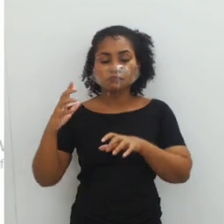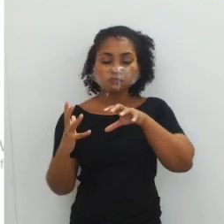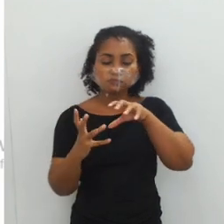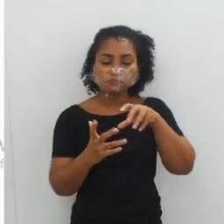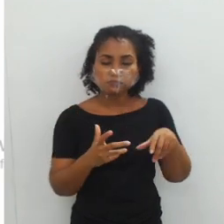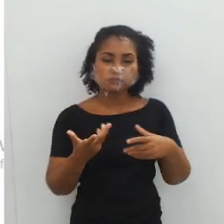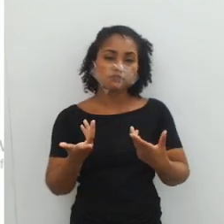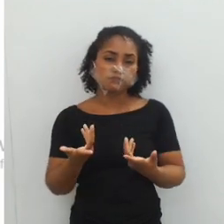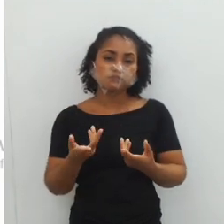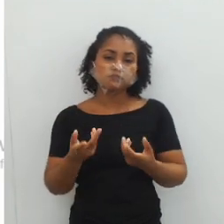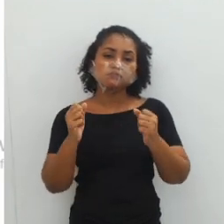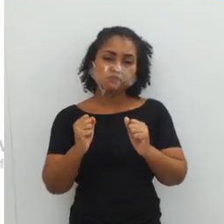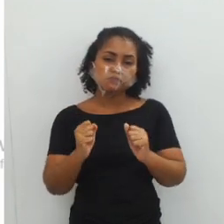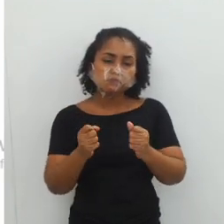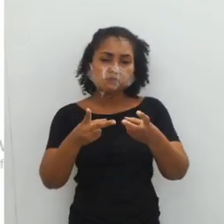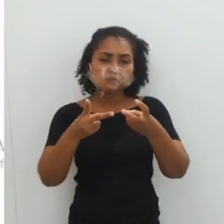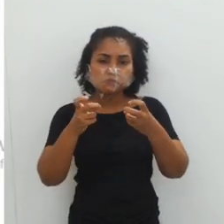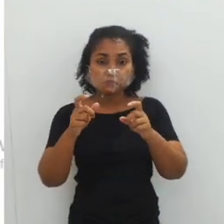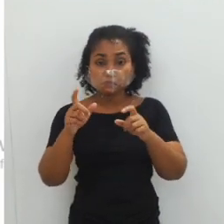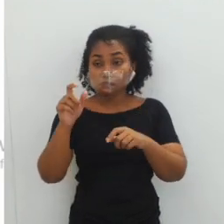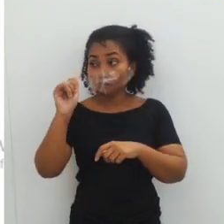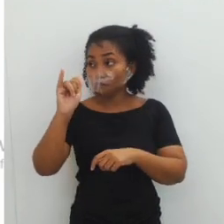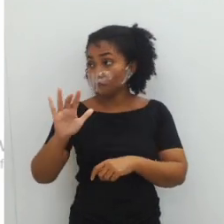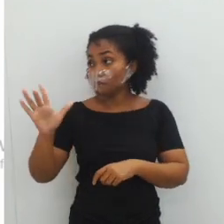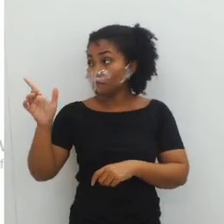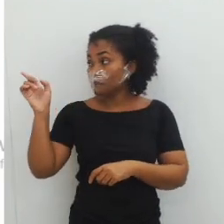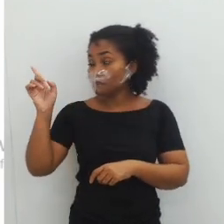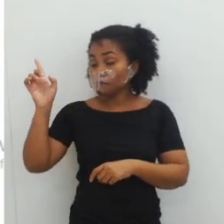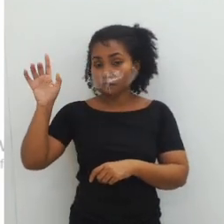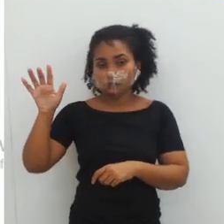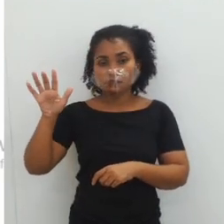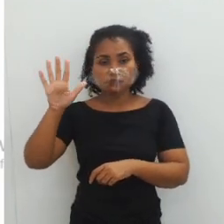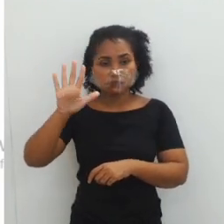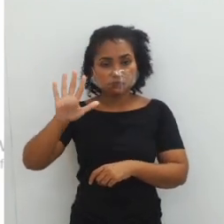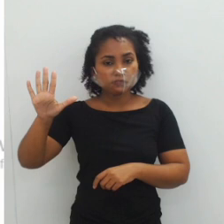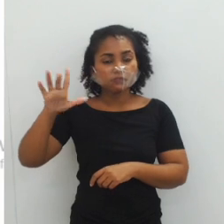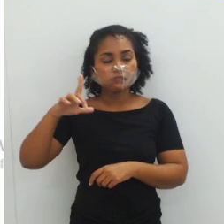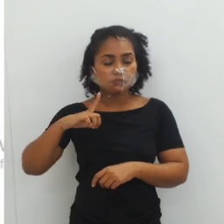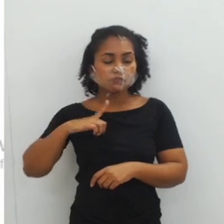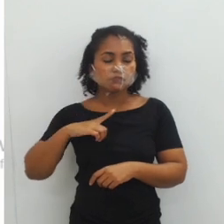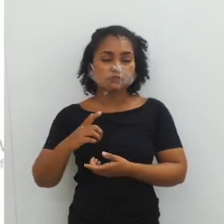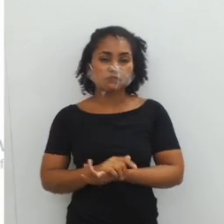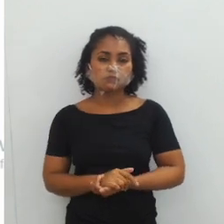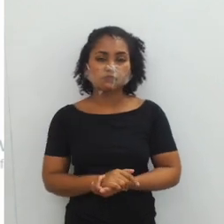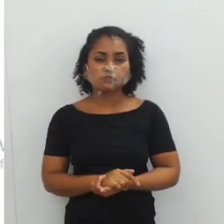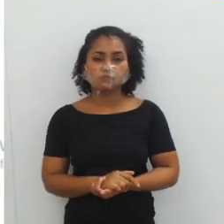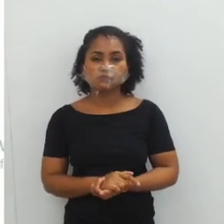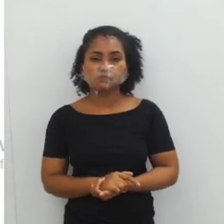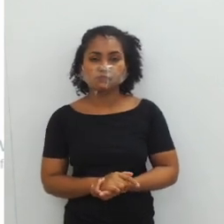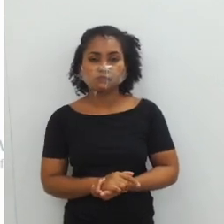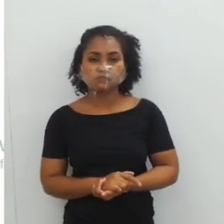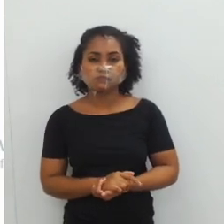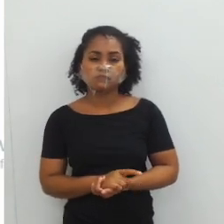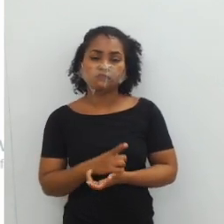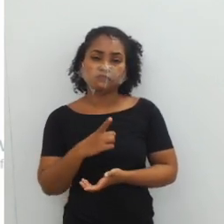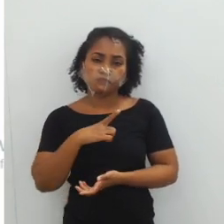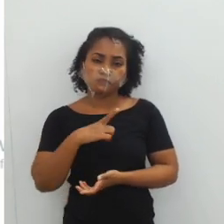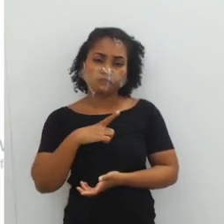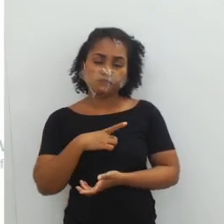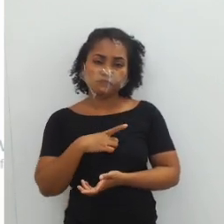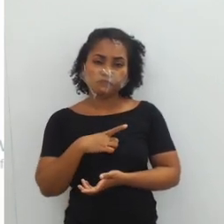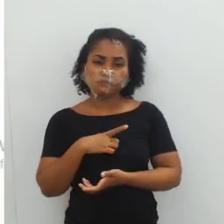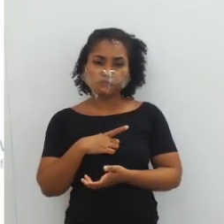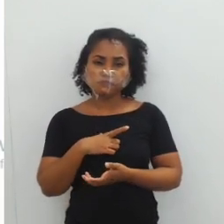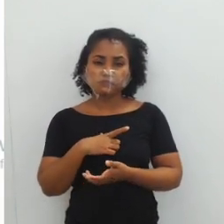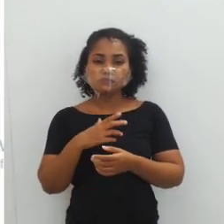mundo, que a gente pode observar nesse mapa aí, que é um mapa da desigualdade, onde quanto mais puxado